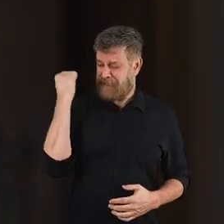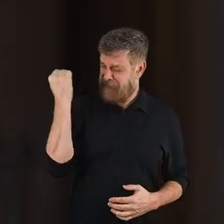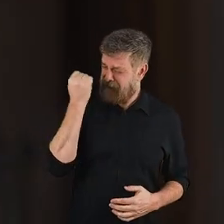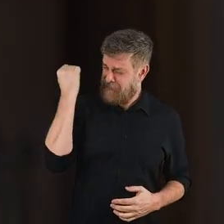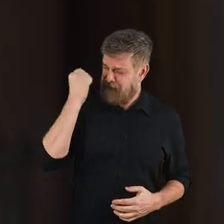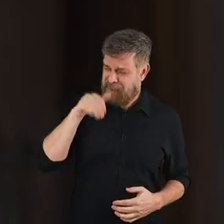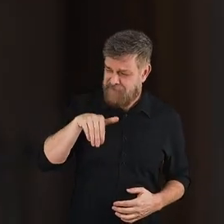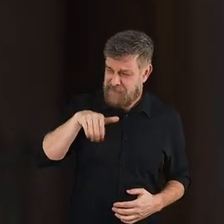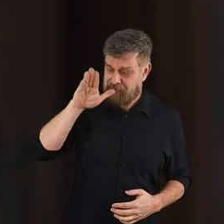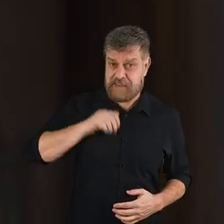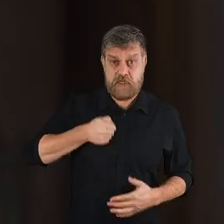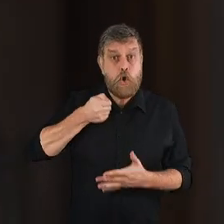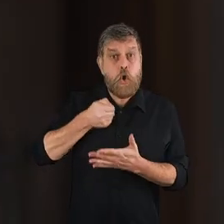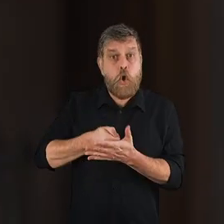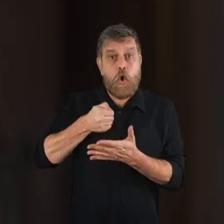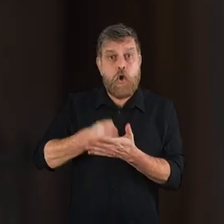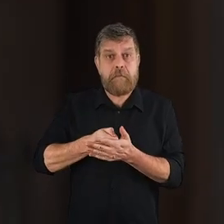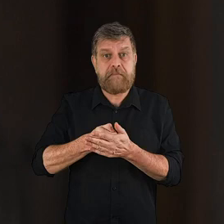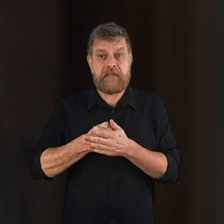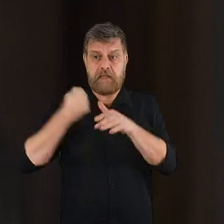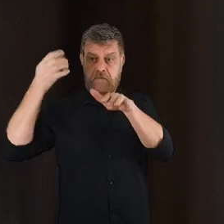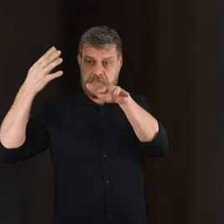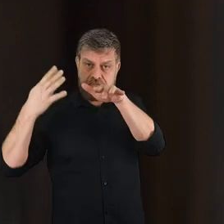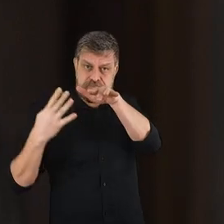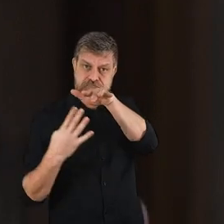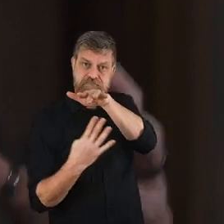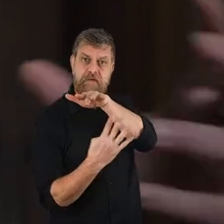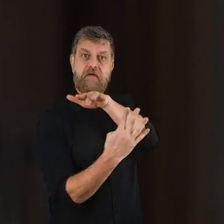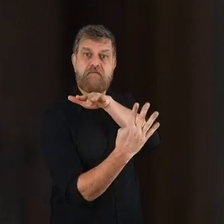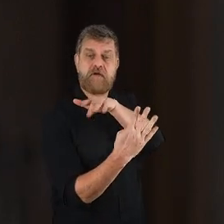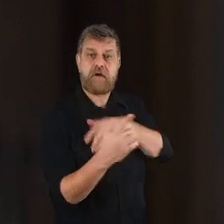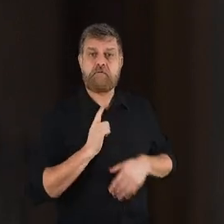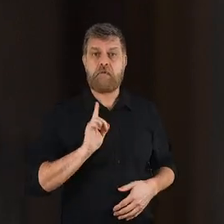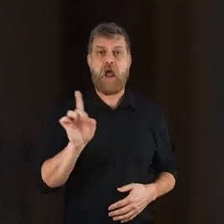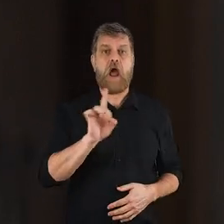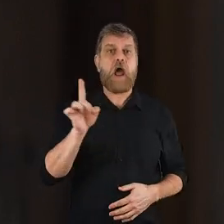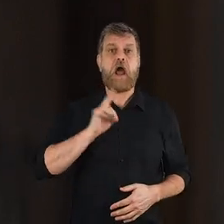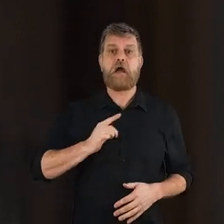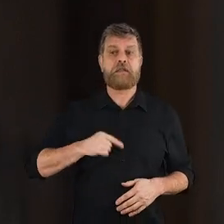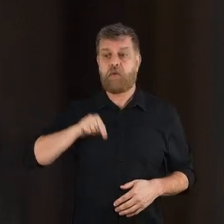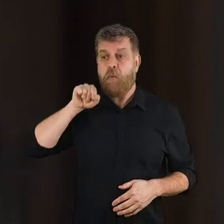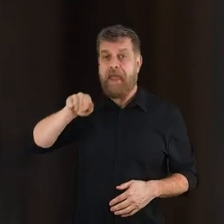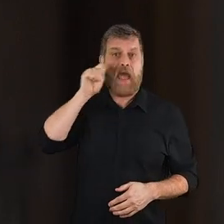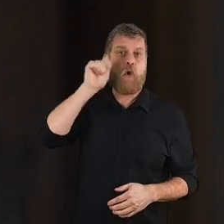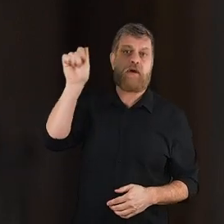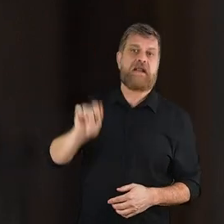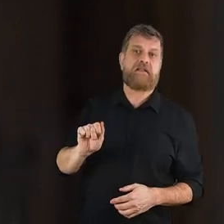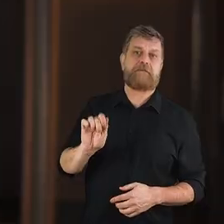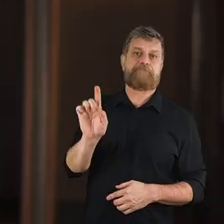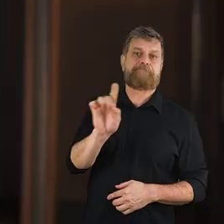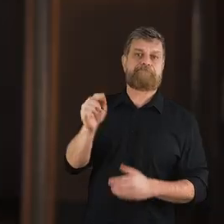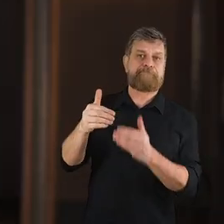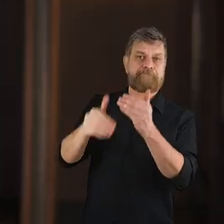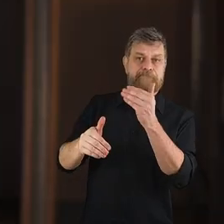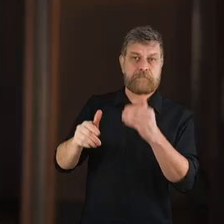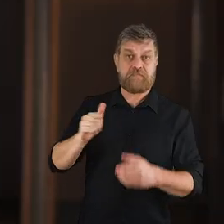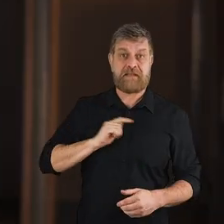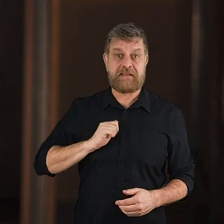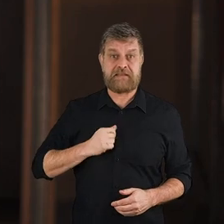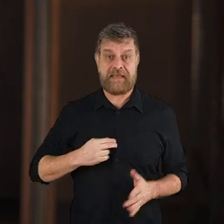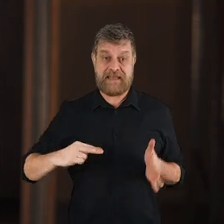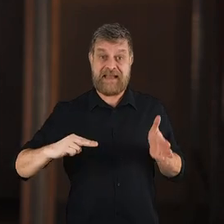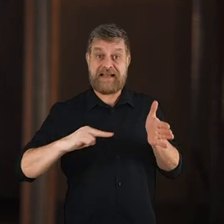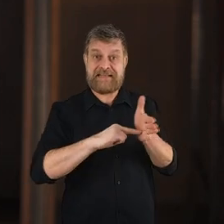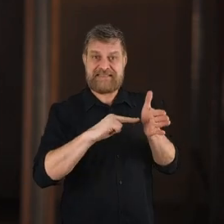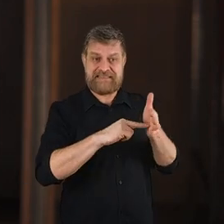graves que forçam o deslocamento forçado, não são as questões da Ucrânia. Você tem a Síria,